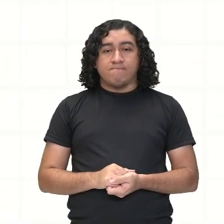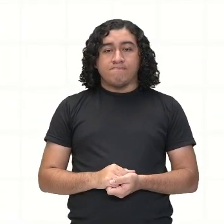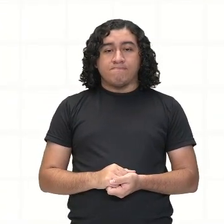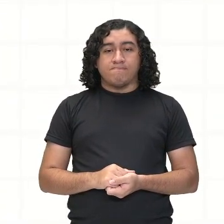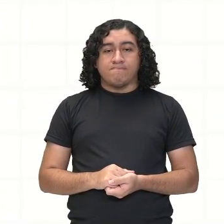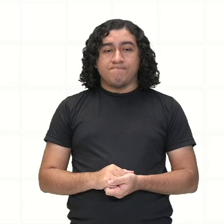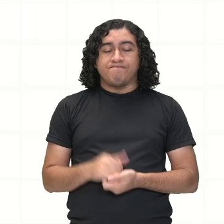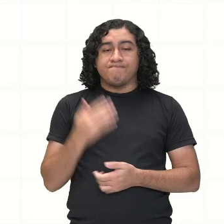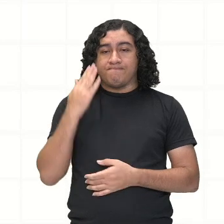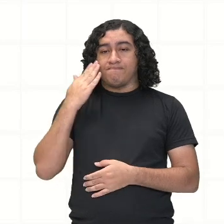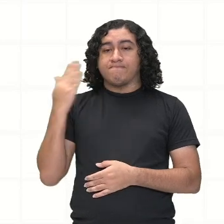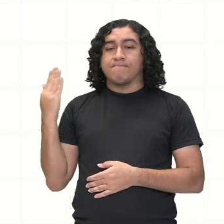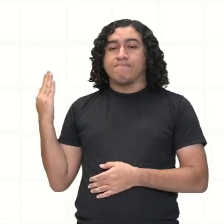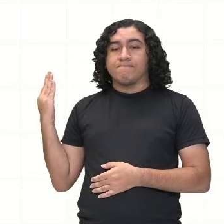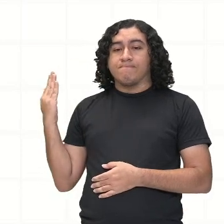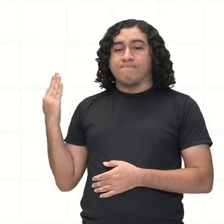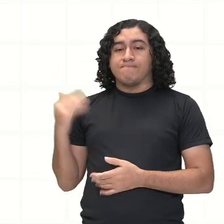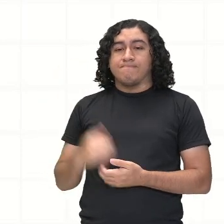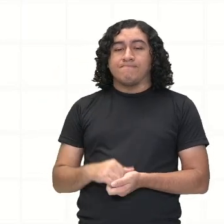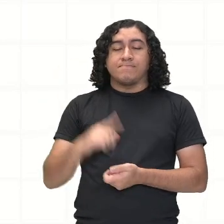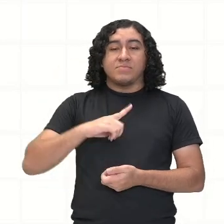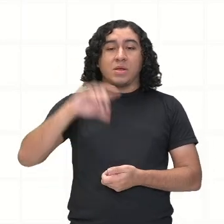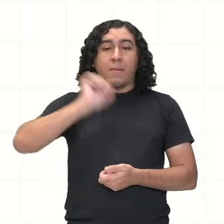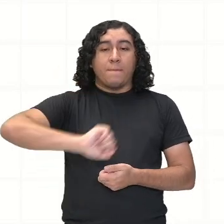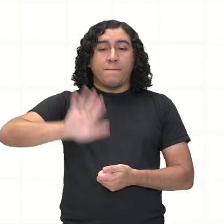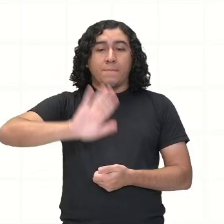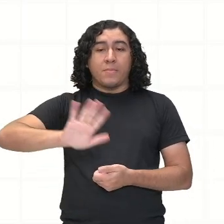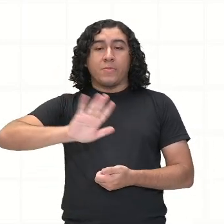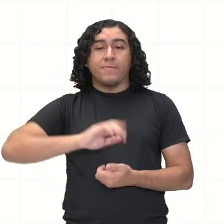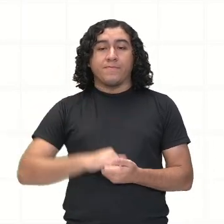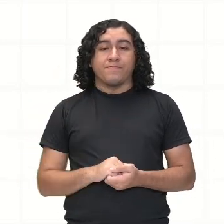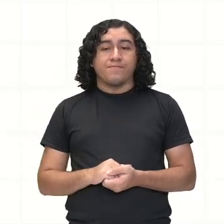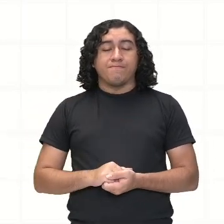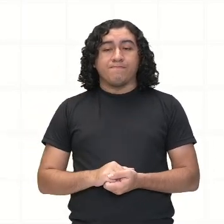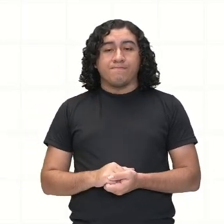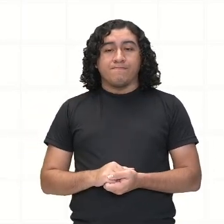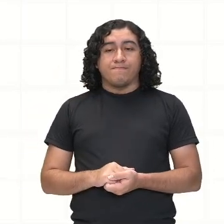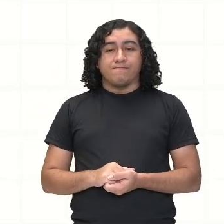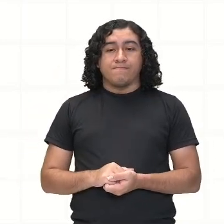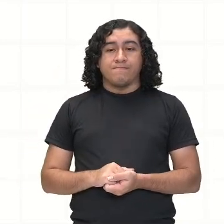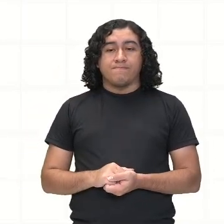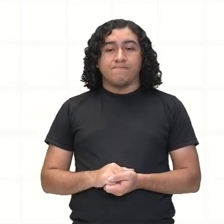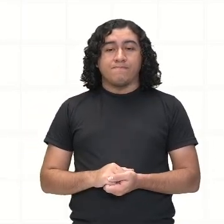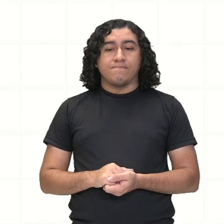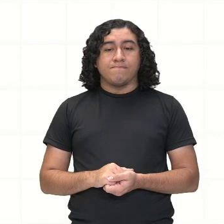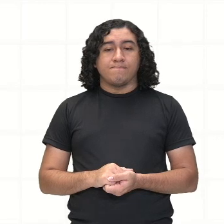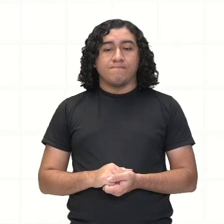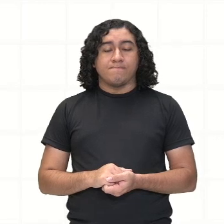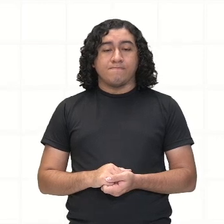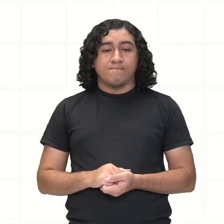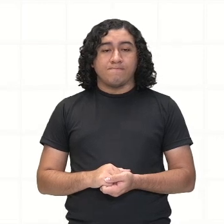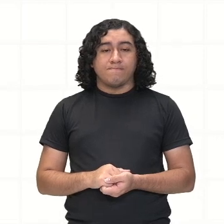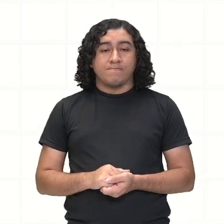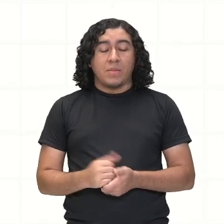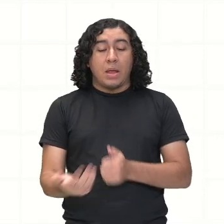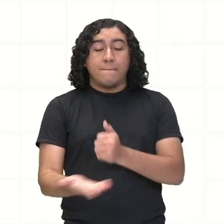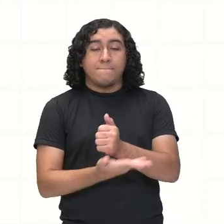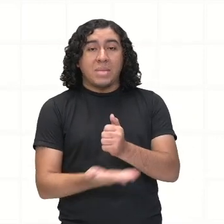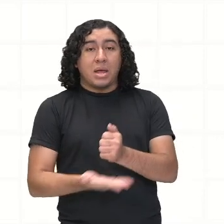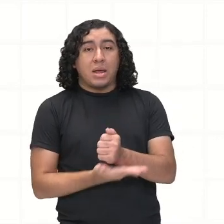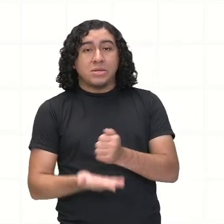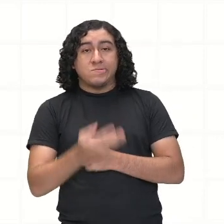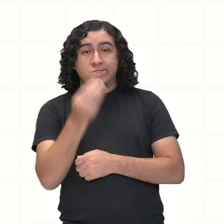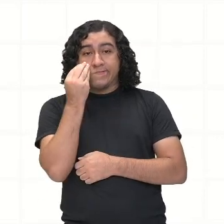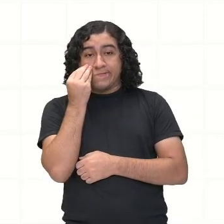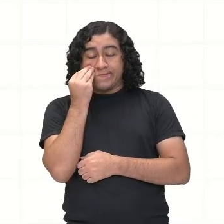esquema, trouxe aqui algumas imagens, né, e vocês podem observar que na base desse esquema absolutista